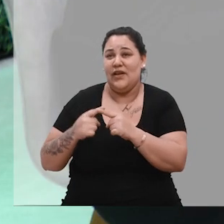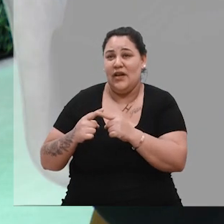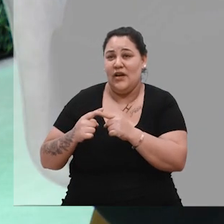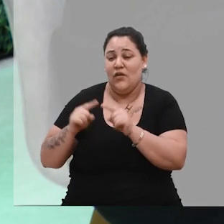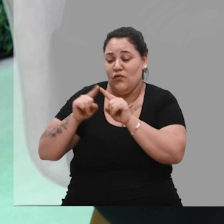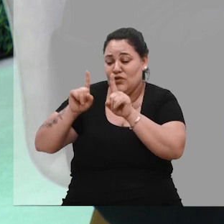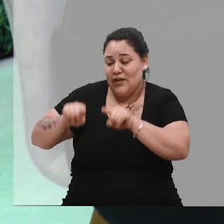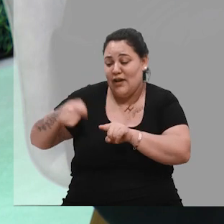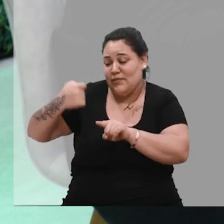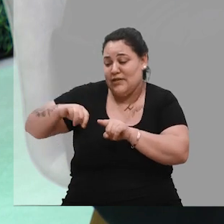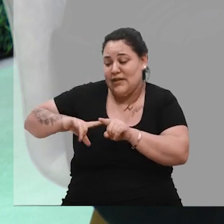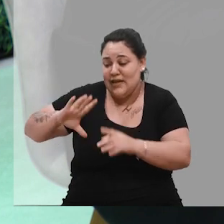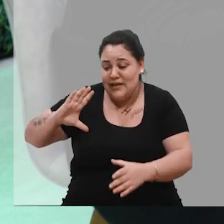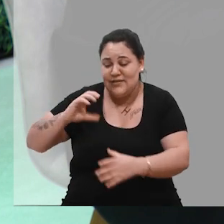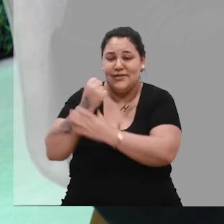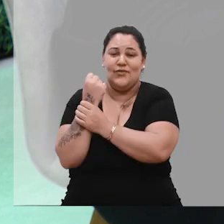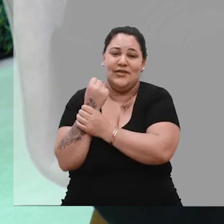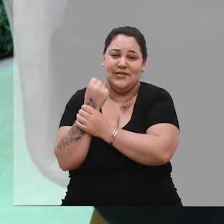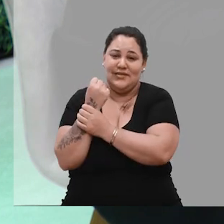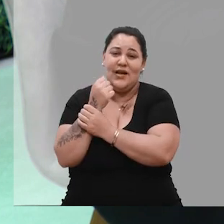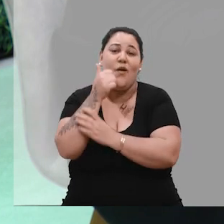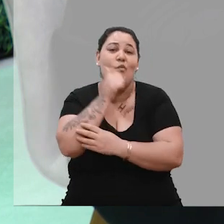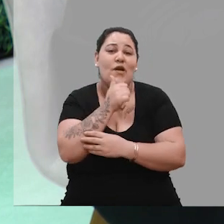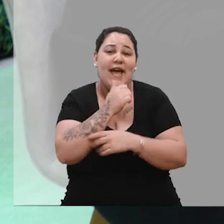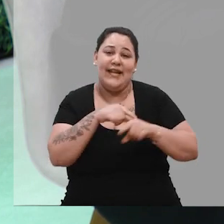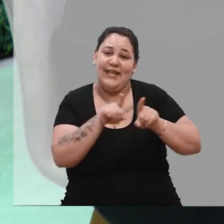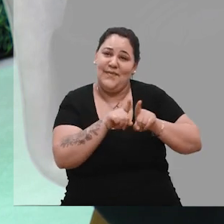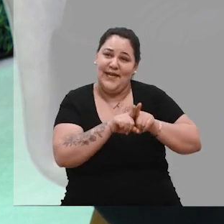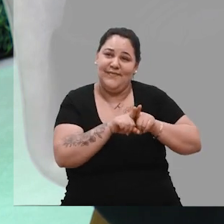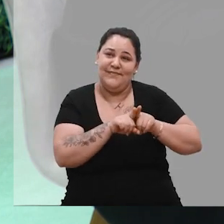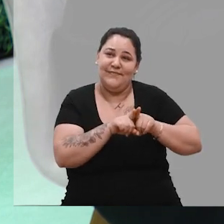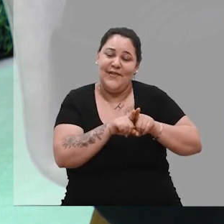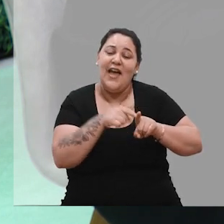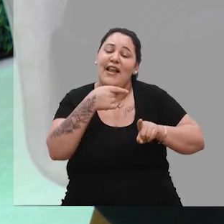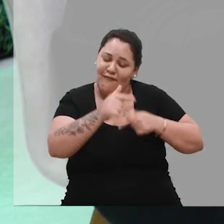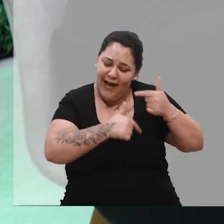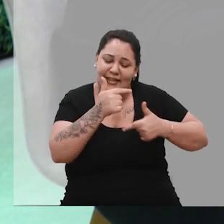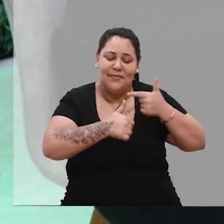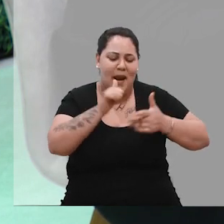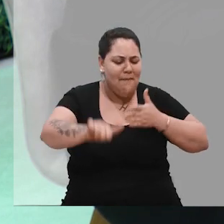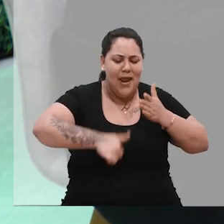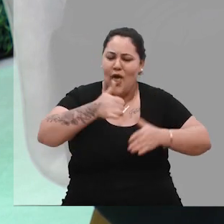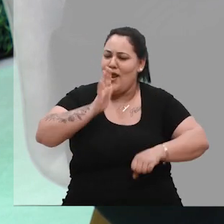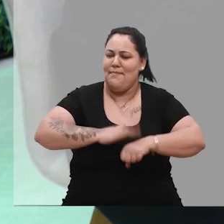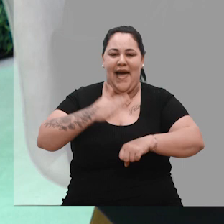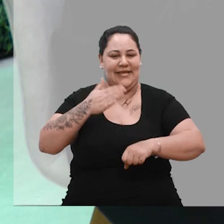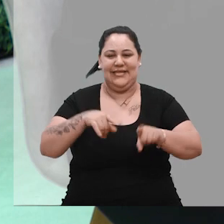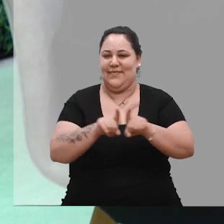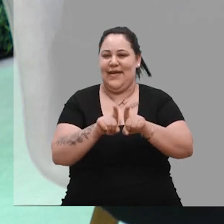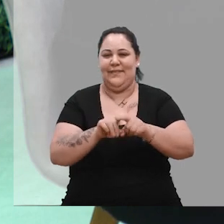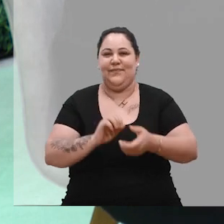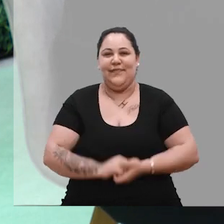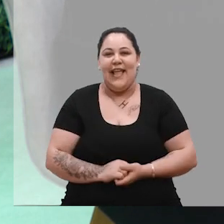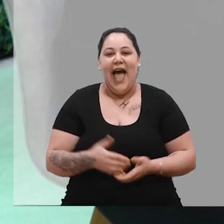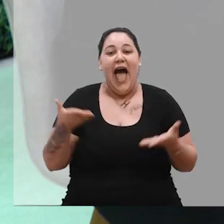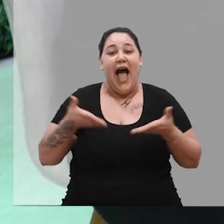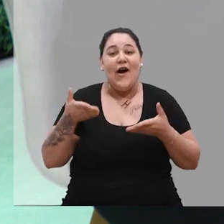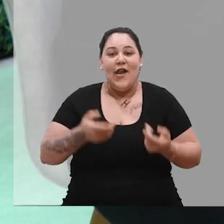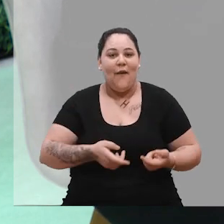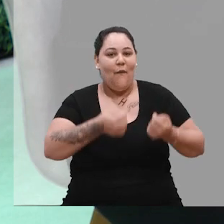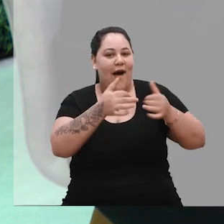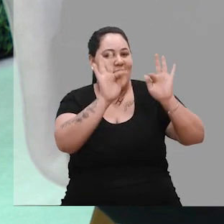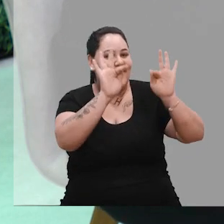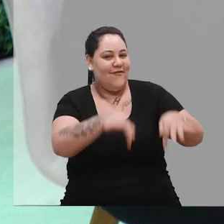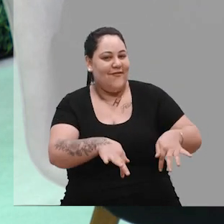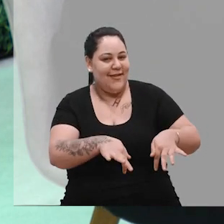estar segura, e uma empregada segura ela vai produzir muito mais. Esse é o teu benefício também. Nós estamos chegando à nossa